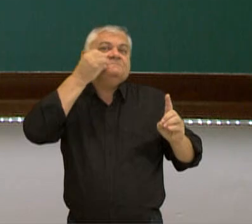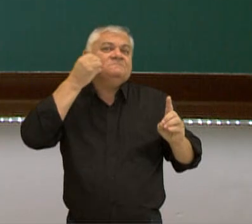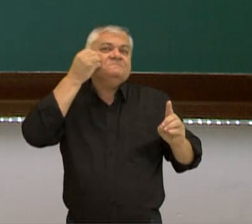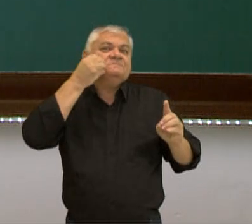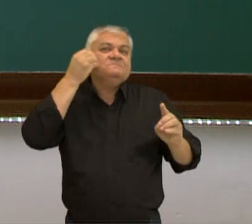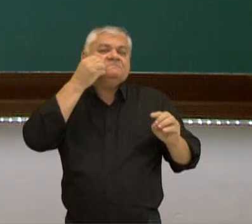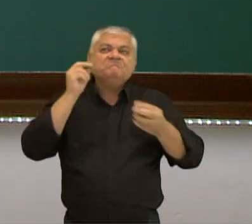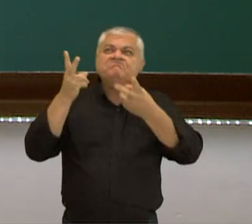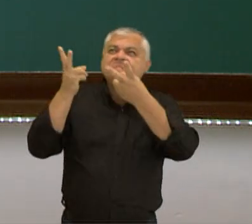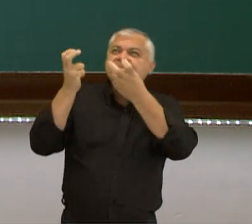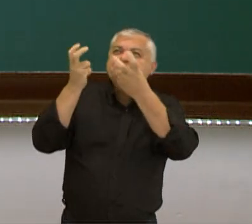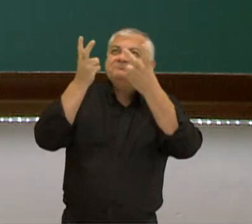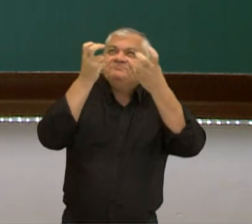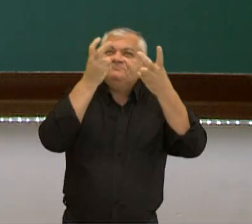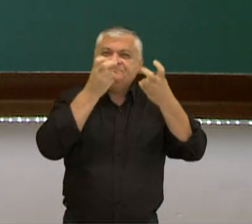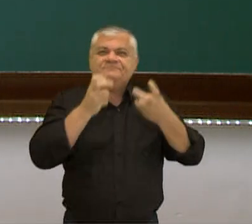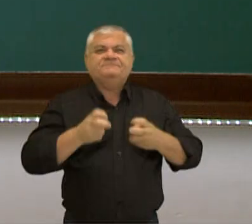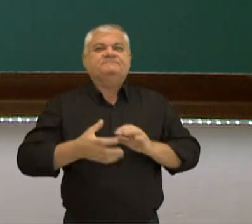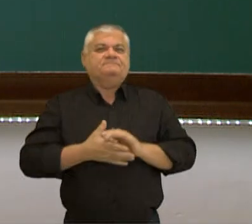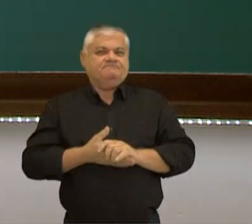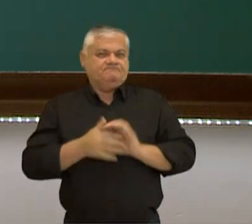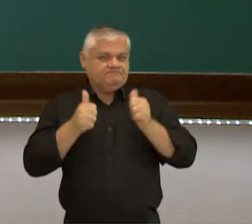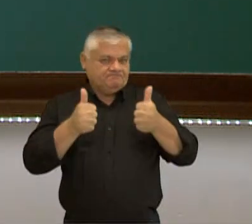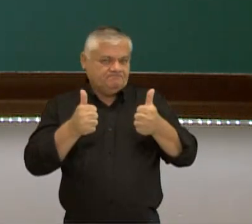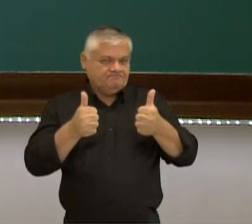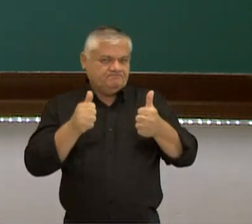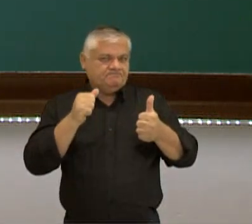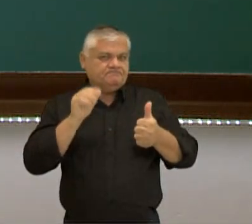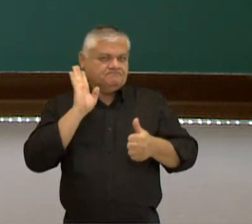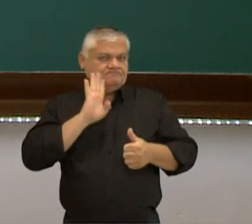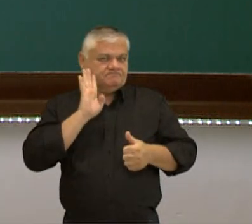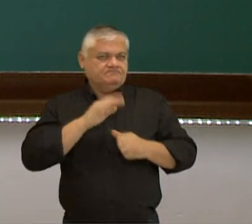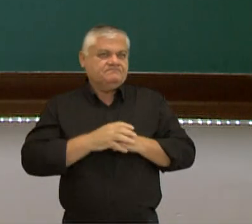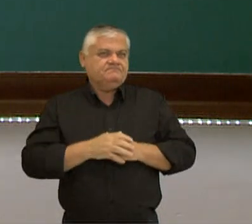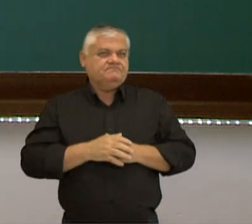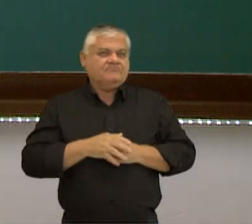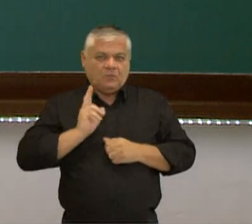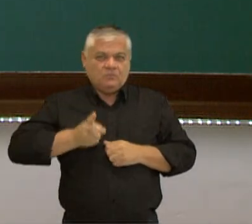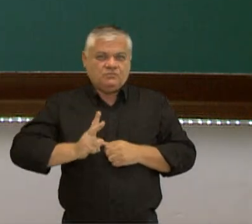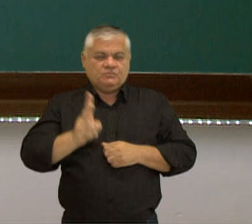experiência e da observação. Legal? Vamos lá?